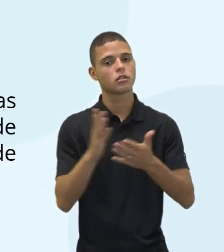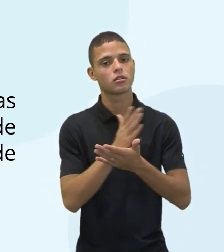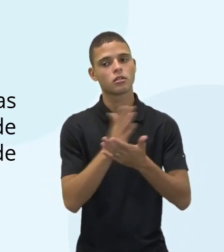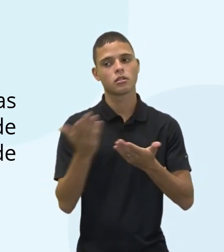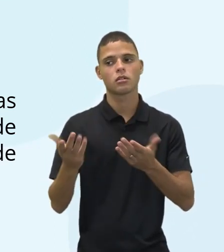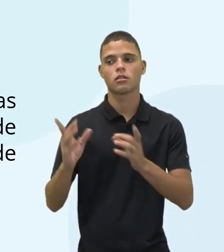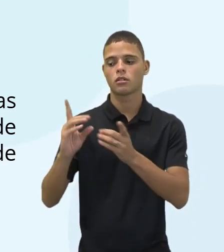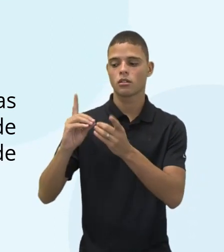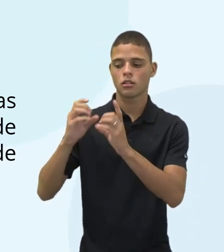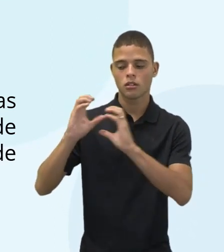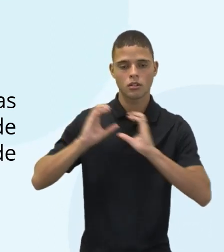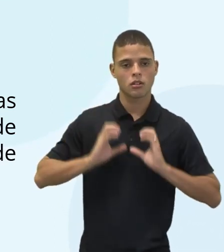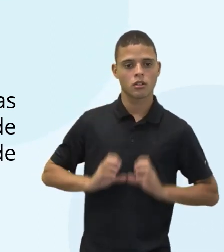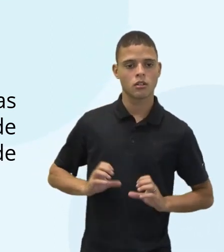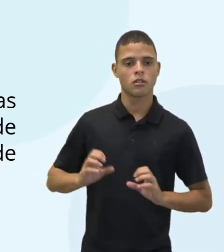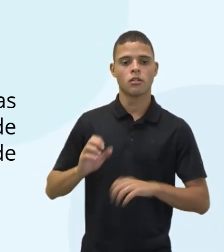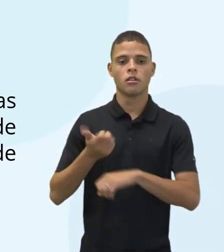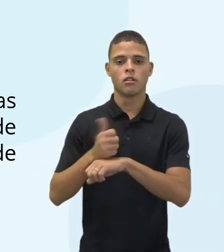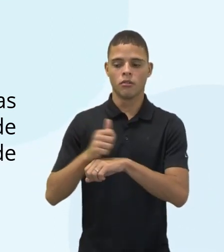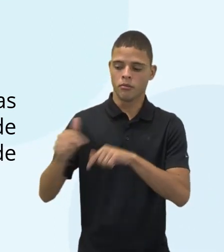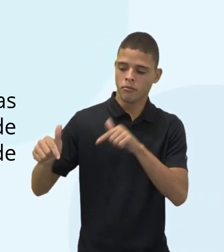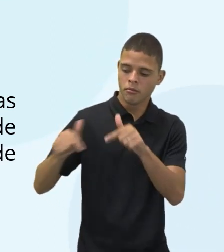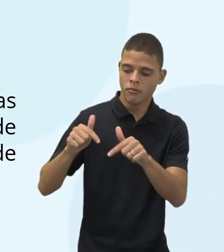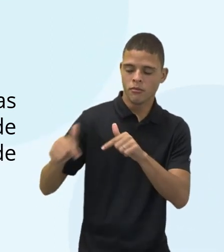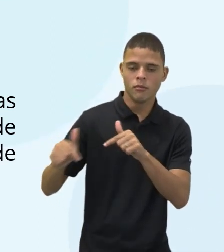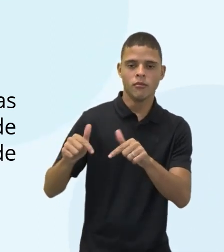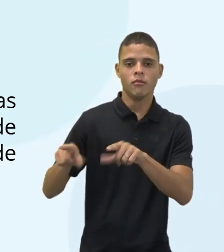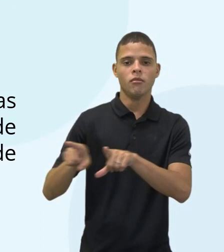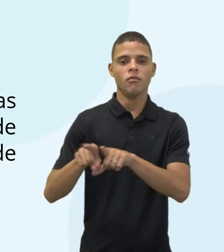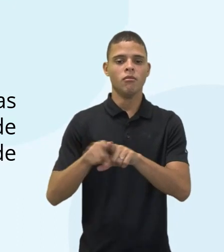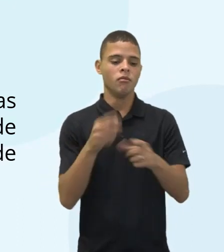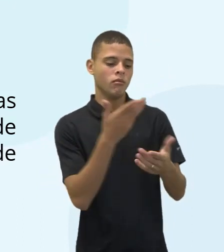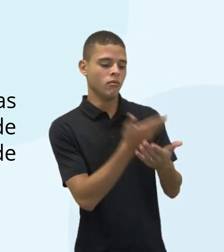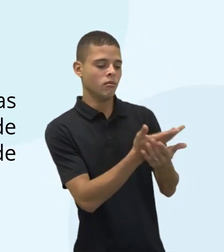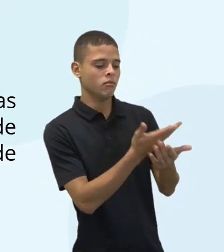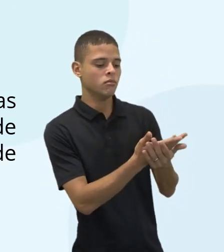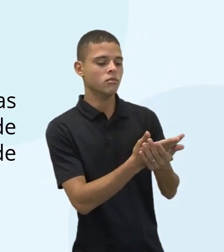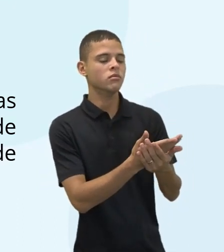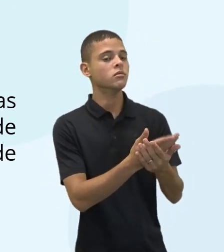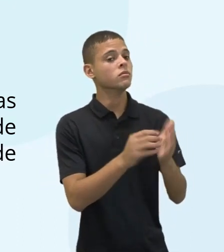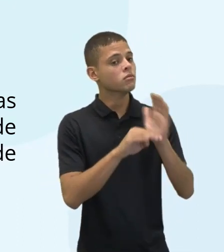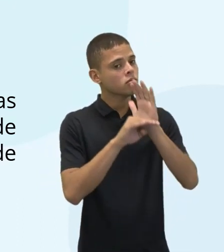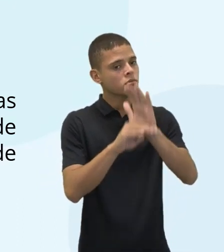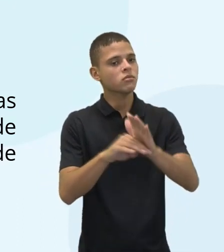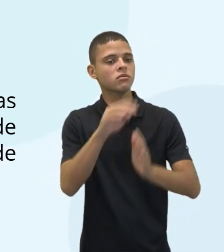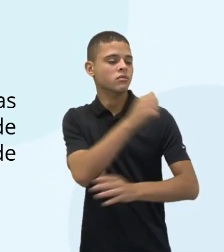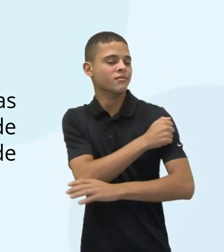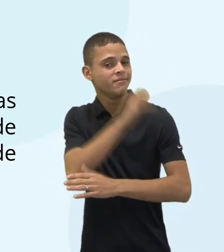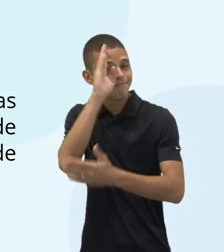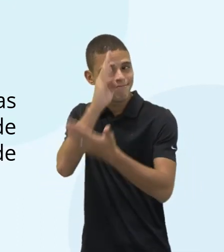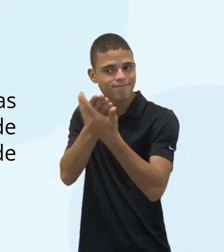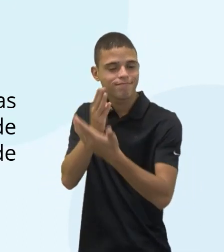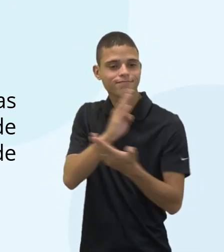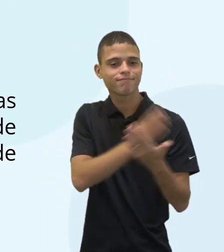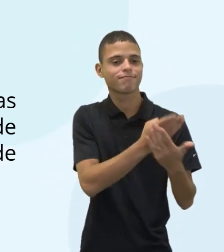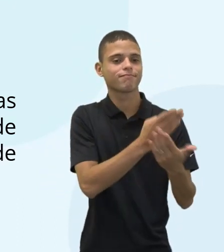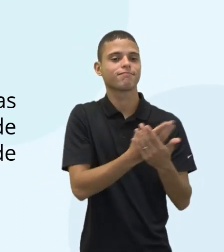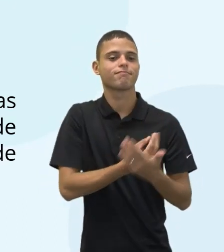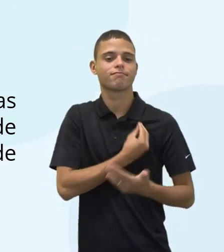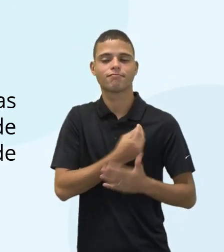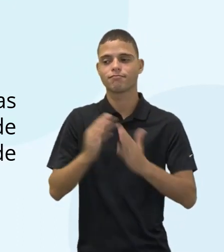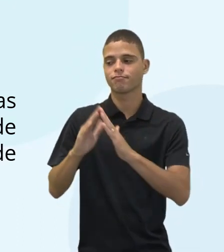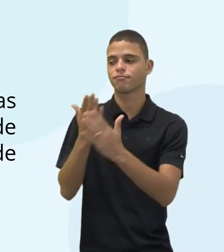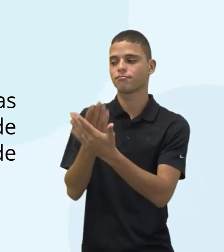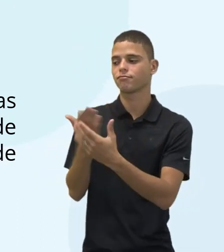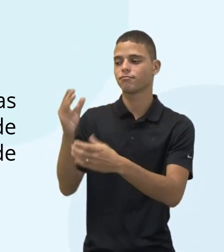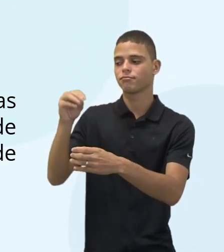cidadã, profissional e acadêmica, criando condições para que o estudante faça escolhas na sua vida, na escola e para além dela